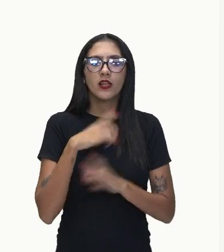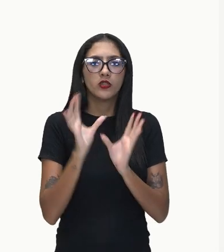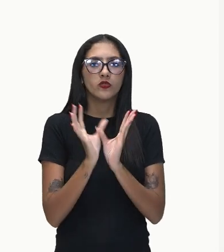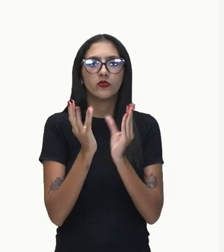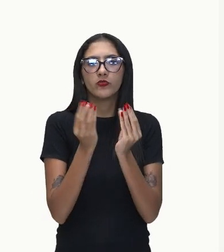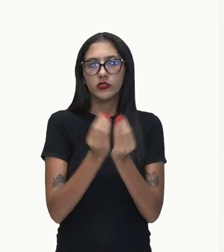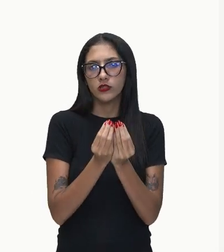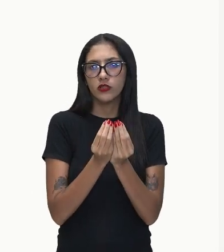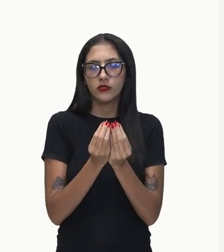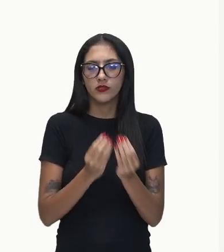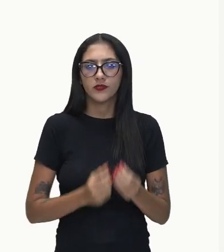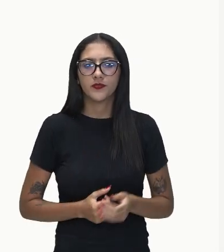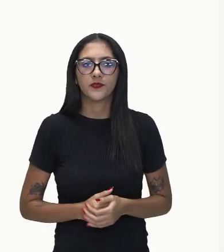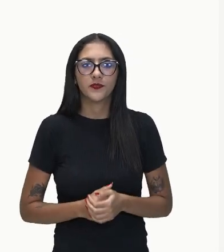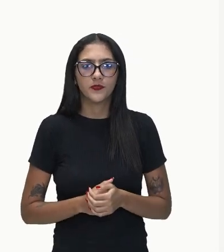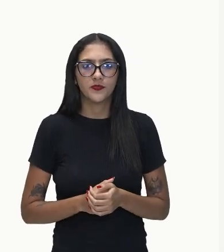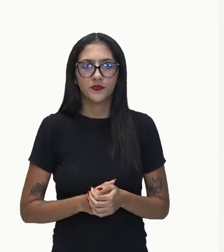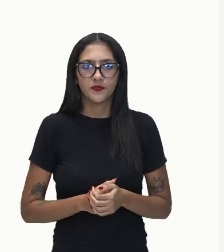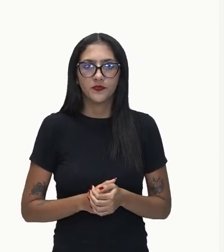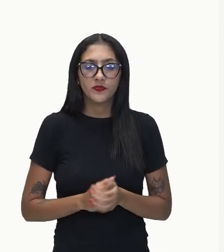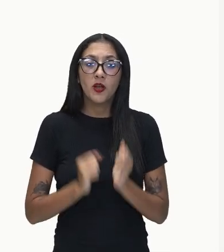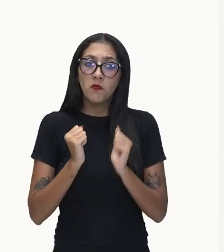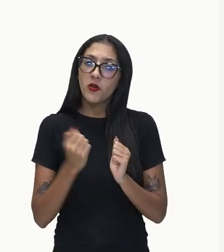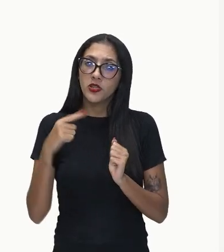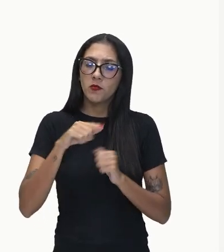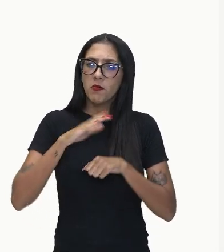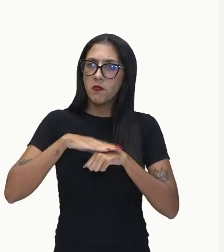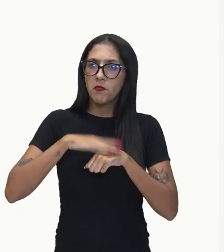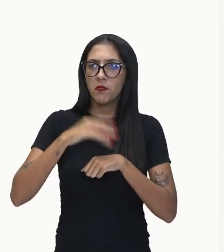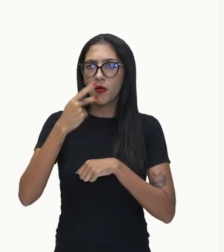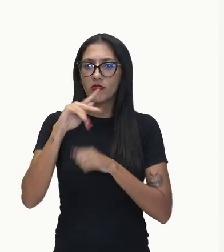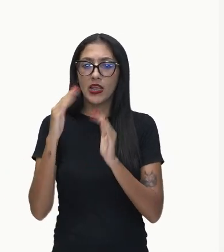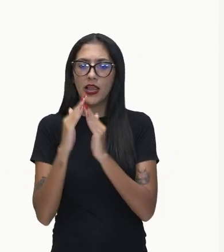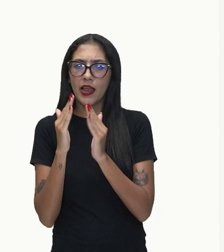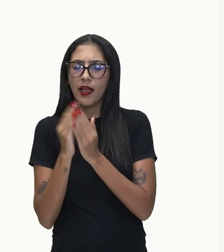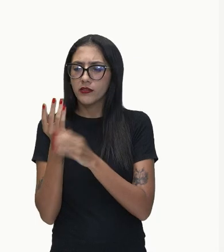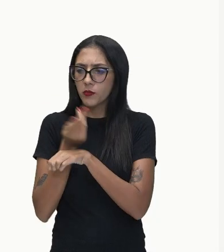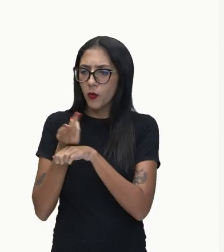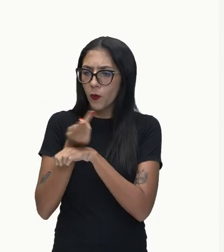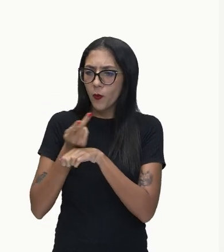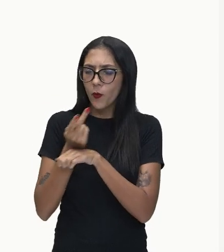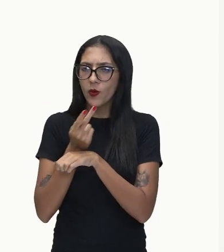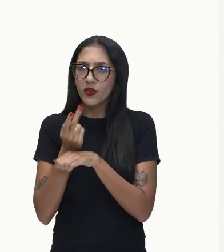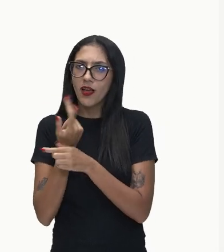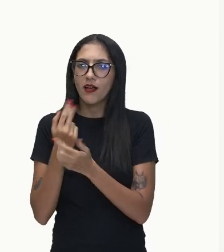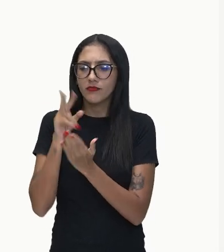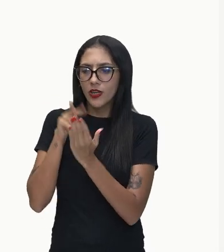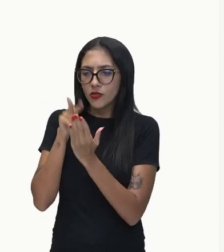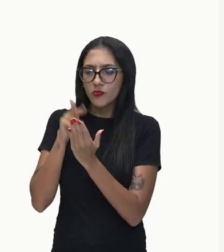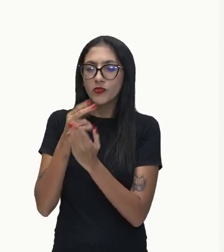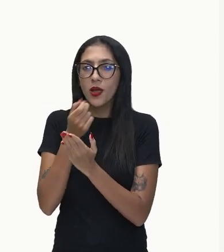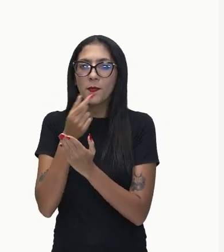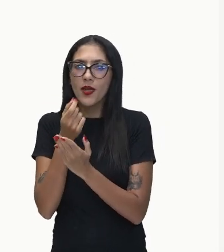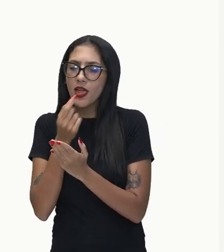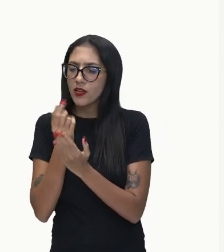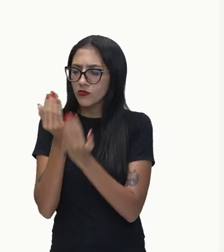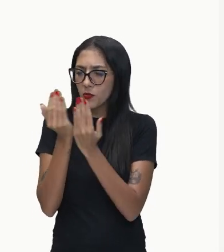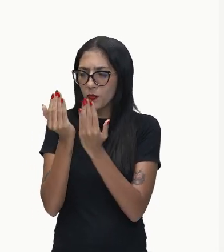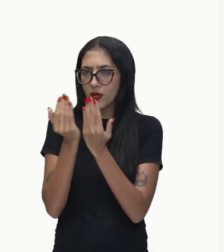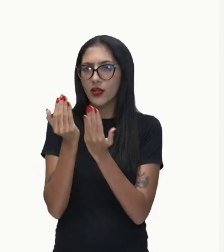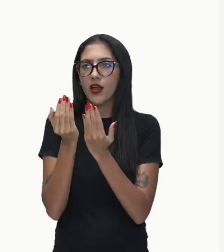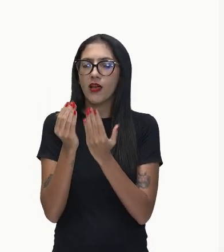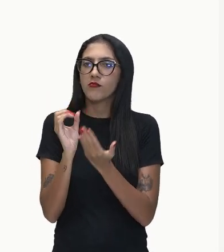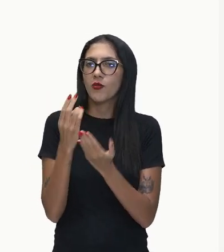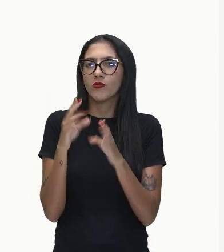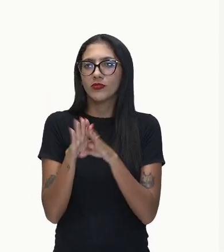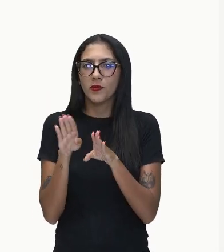vocês podem fazer em casa, procurar em casa, fazer a leitura de bulas de remédio, fazer a leitura de